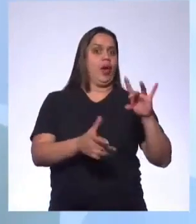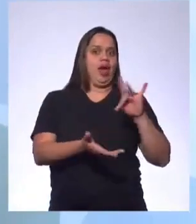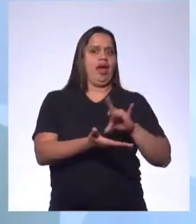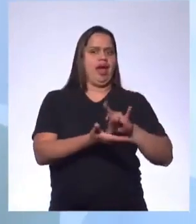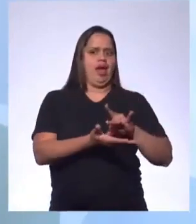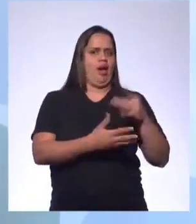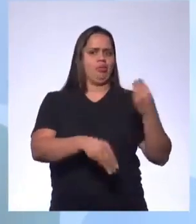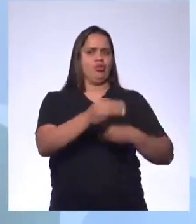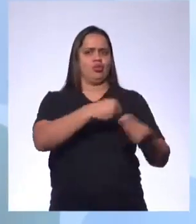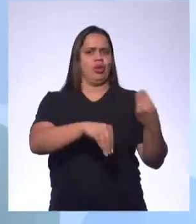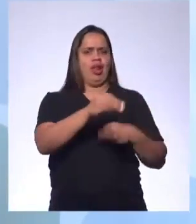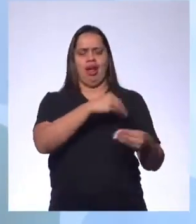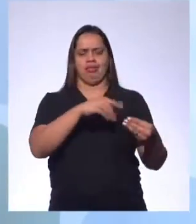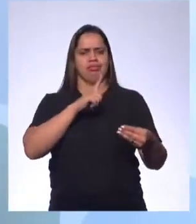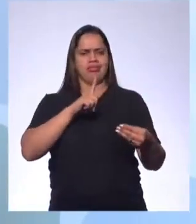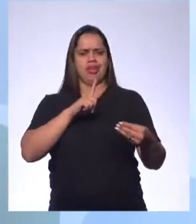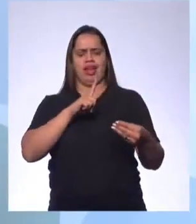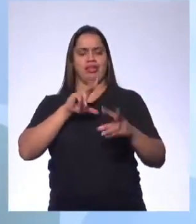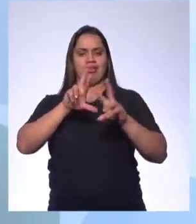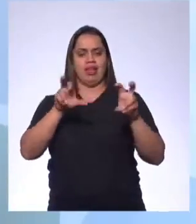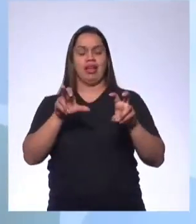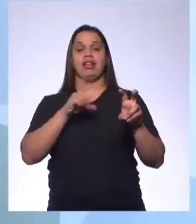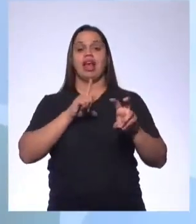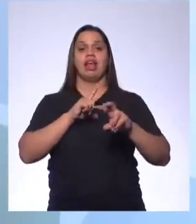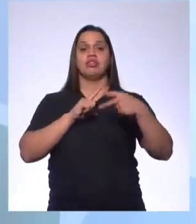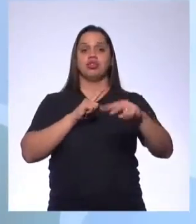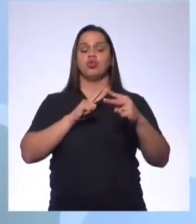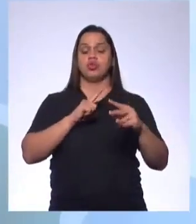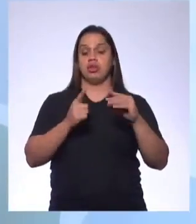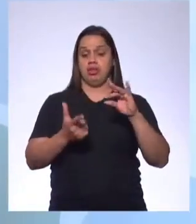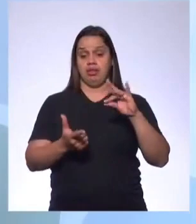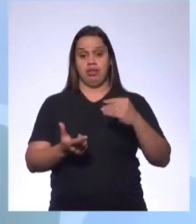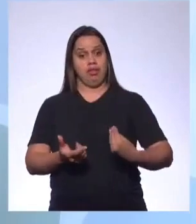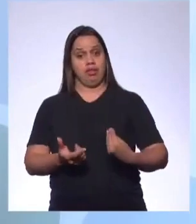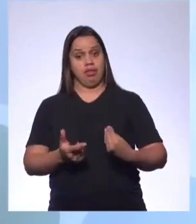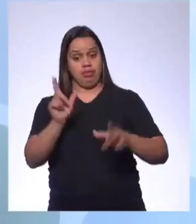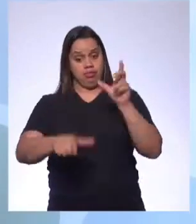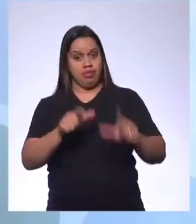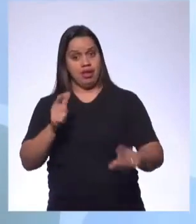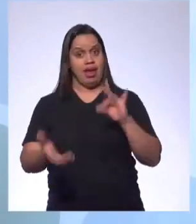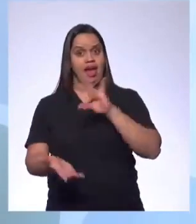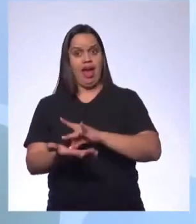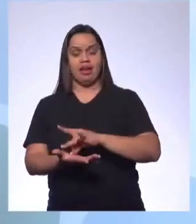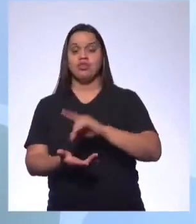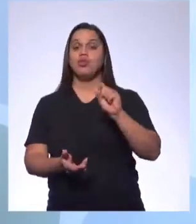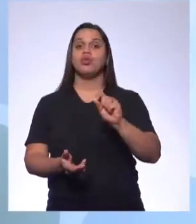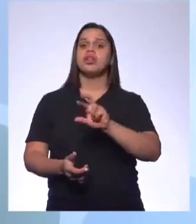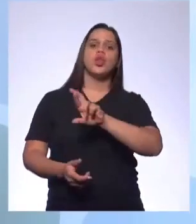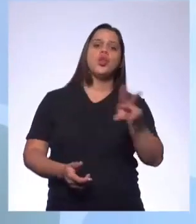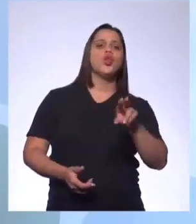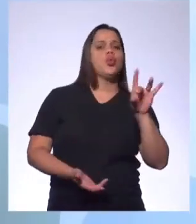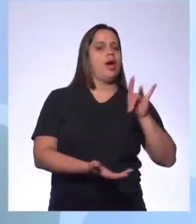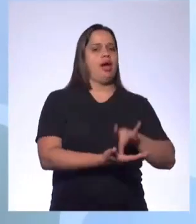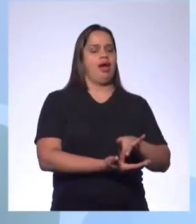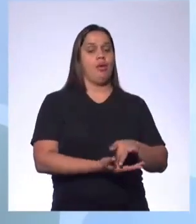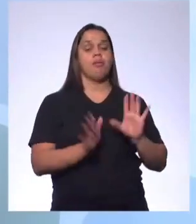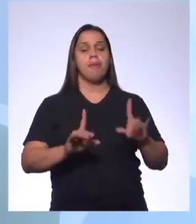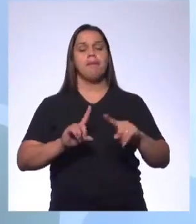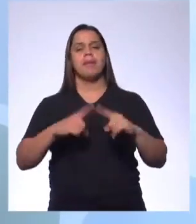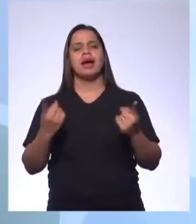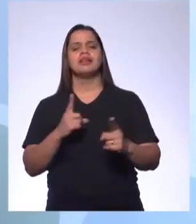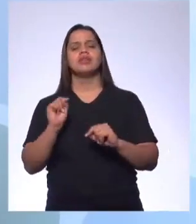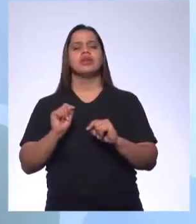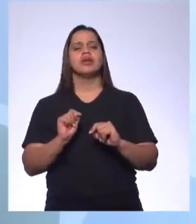misturados, temas diversos, e há essa dualidade. Então, esse é o conto fantástico. Agora, o conto conto maravilhoso, ele é